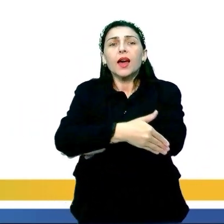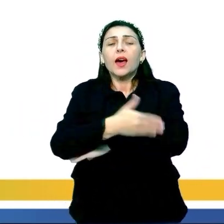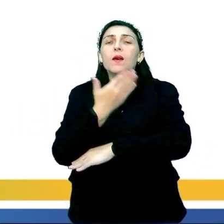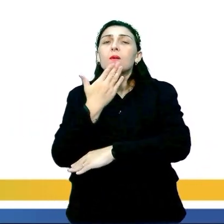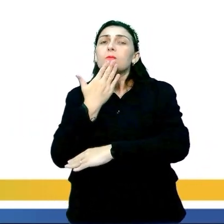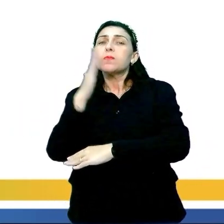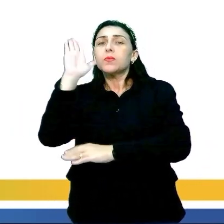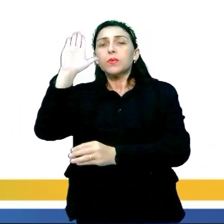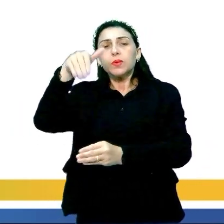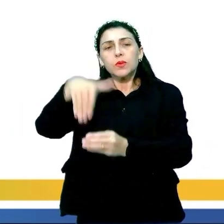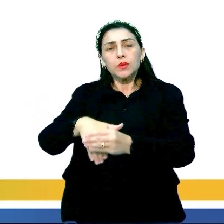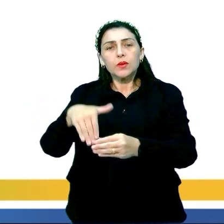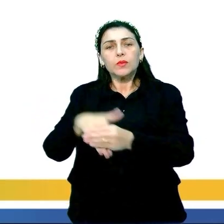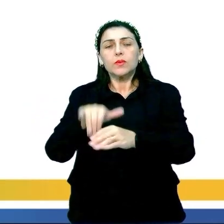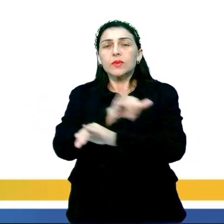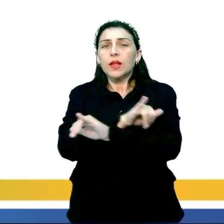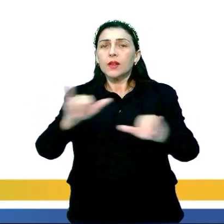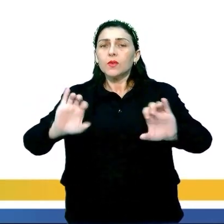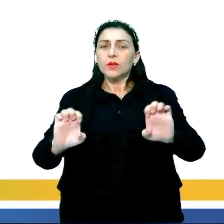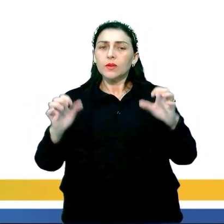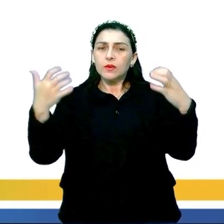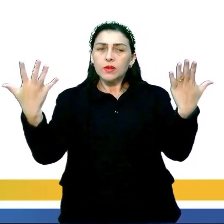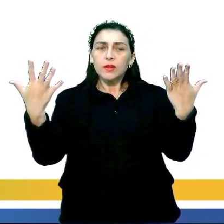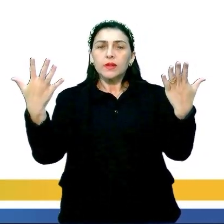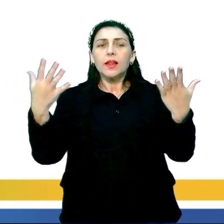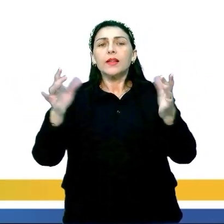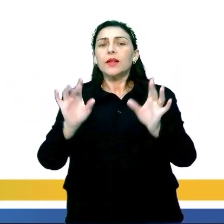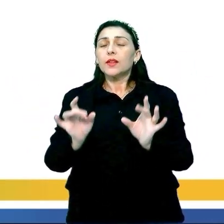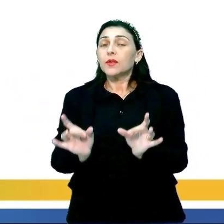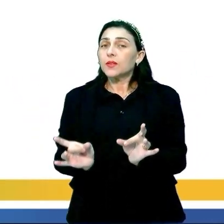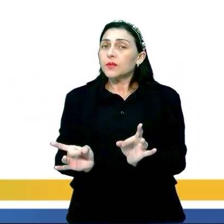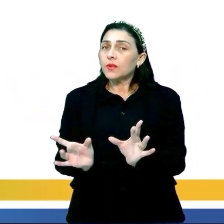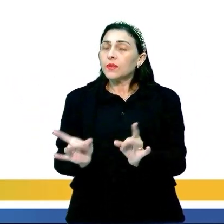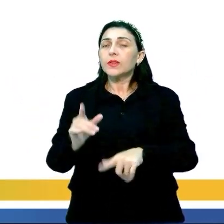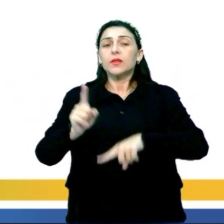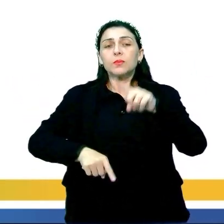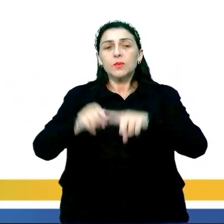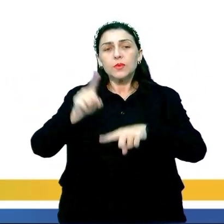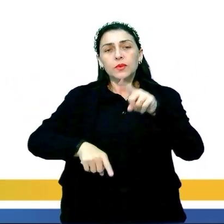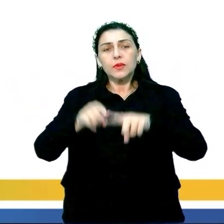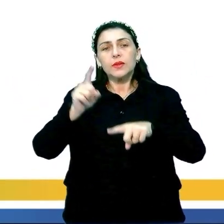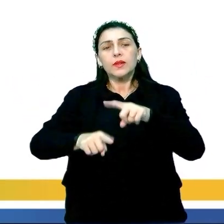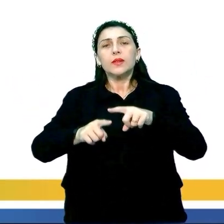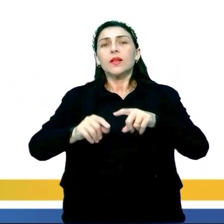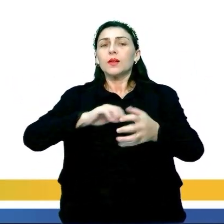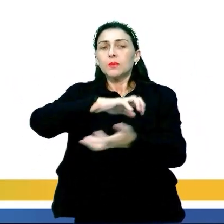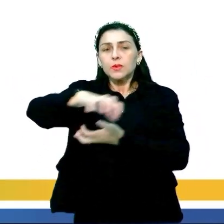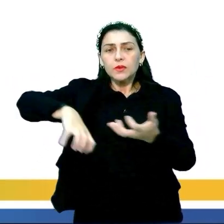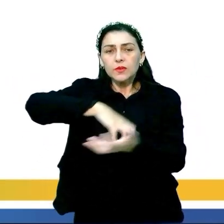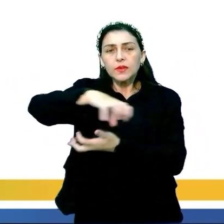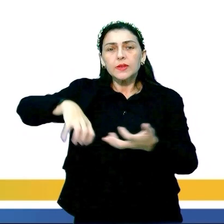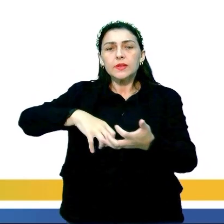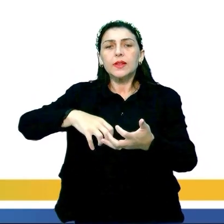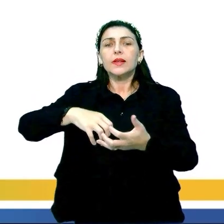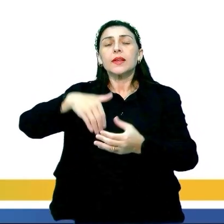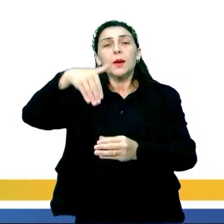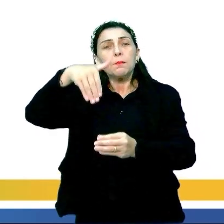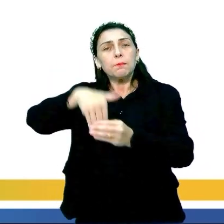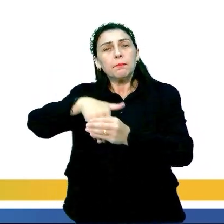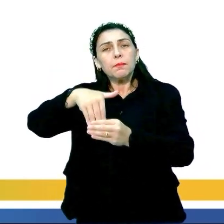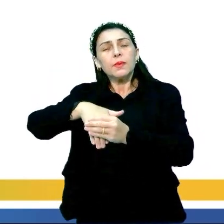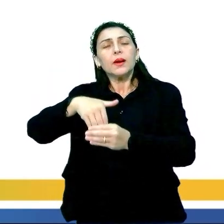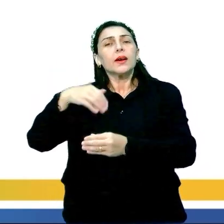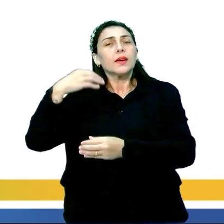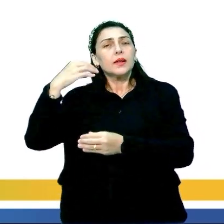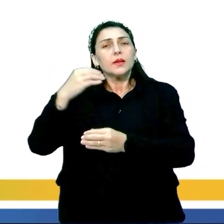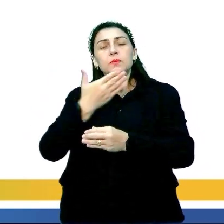campanhas eleitorais, nos anúncios de eventos, na divulgação de produtos, nas manifestações, nas